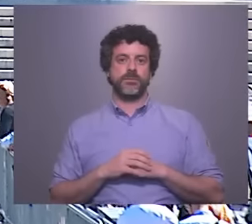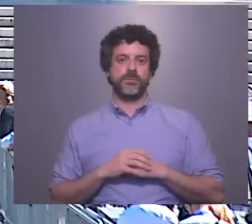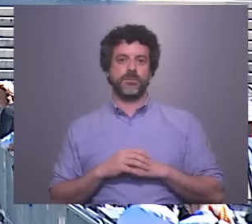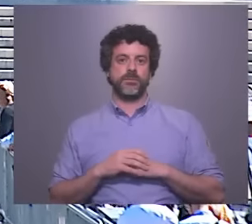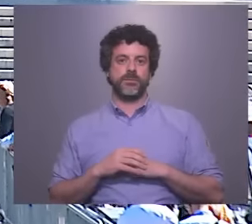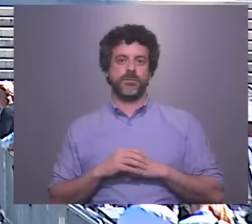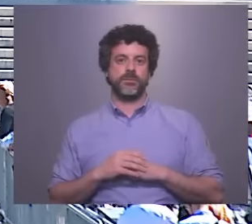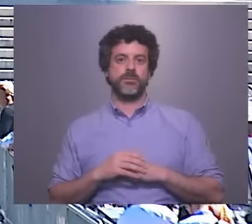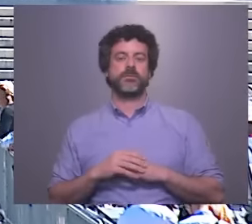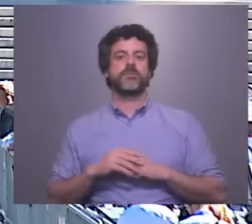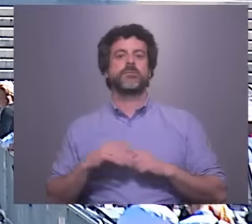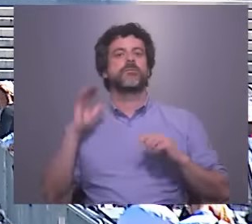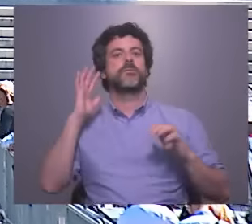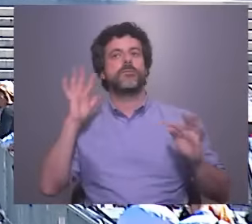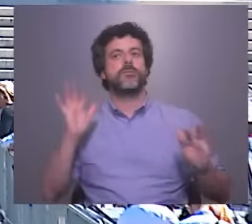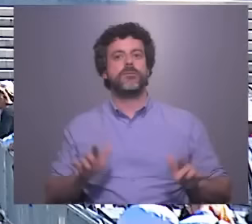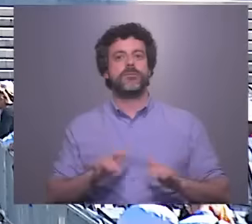Palavra do Senhor.